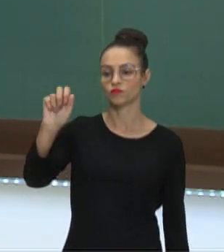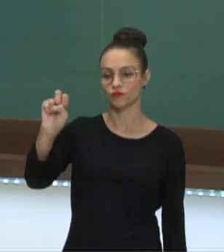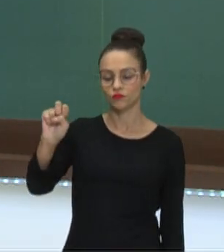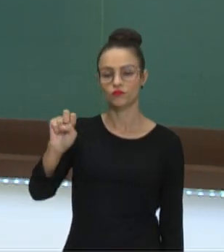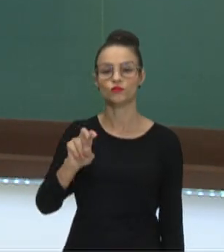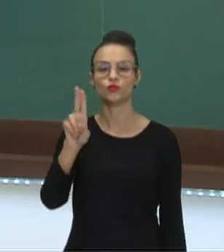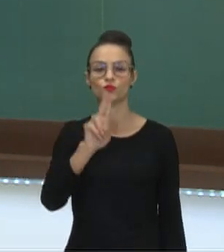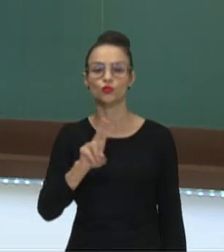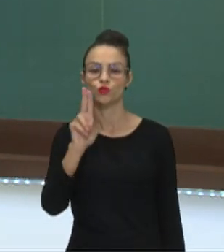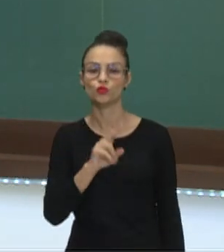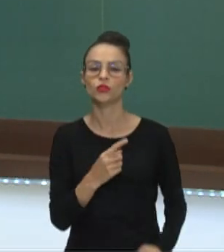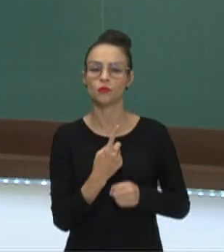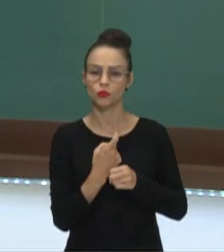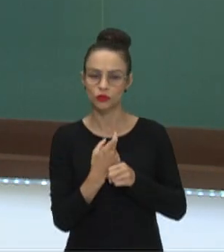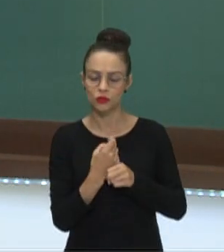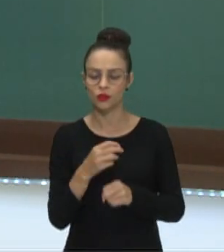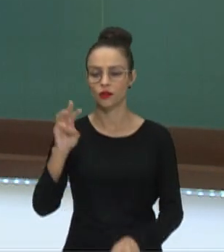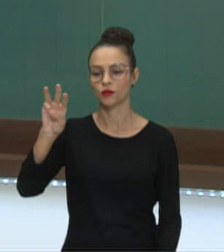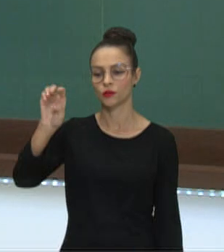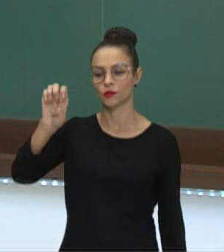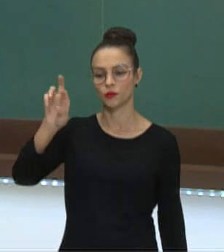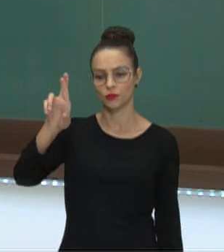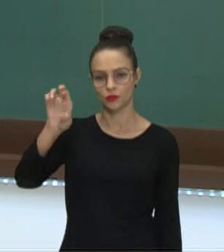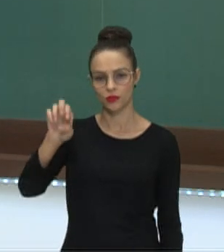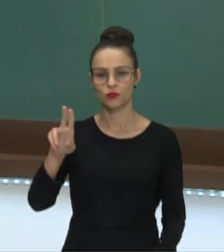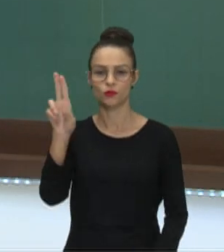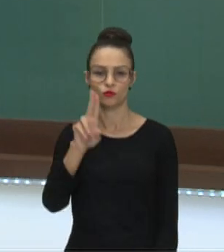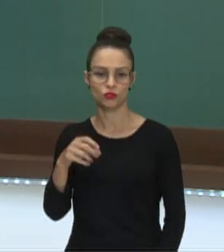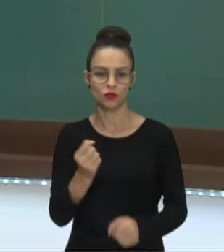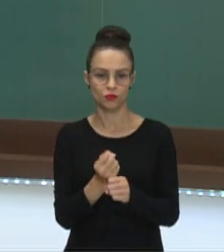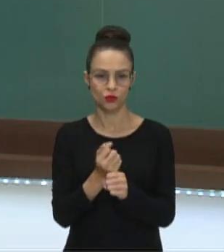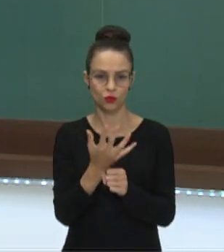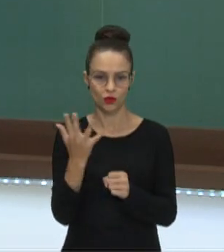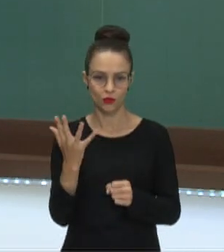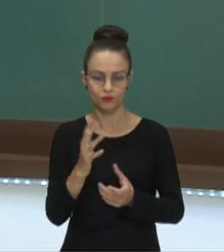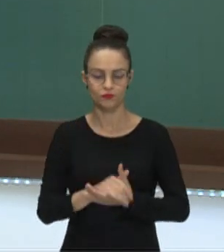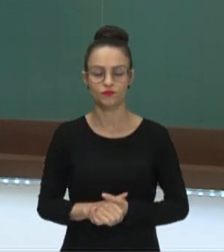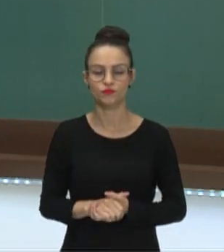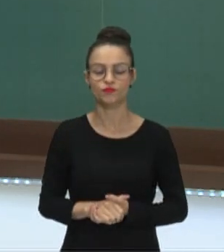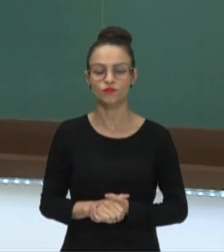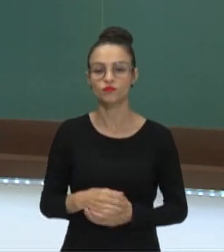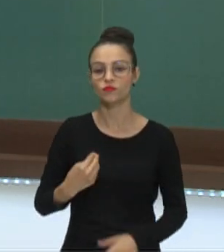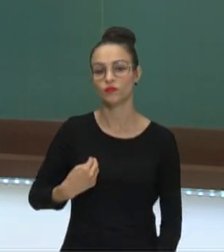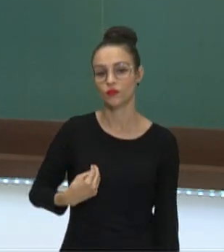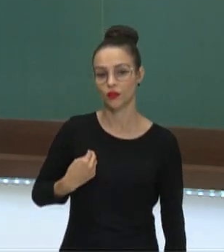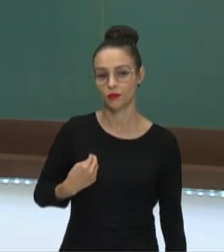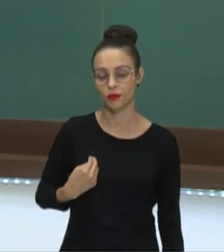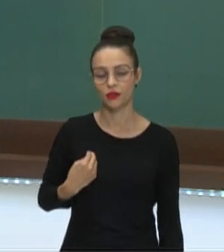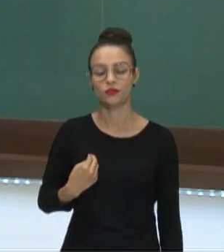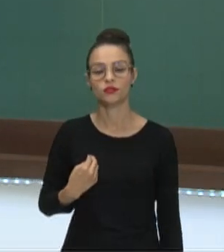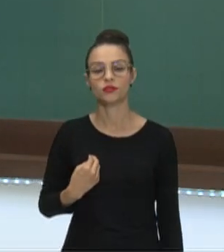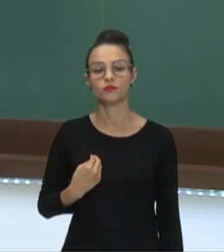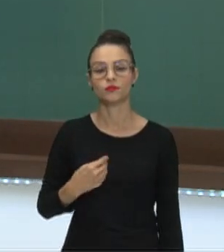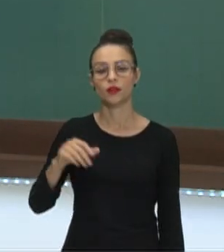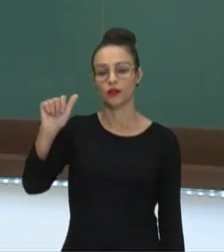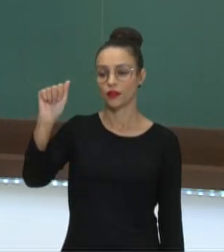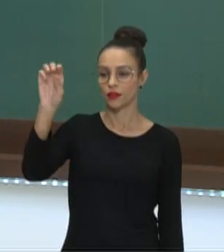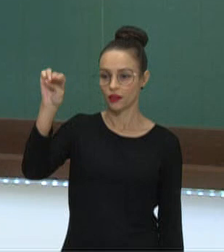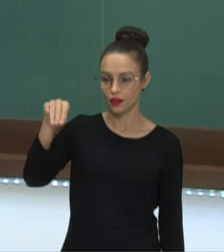o singular e o were eu vou usar para os sujeitos do plural. No presente, o verbo to be,